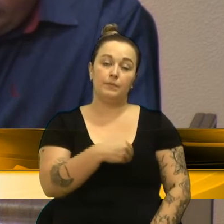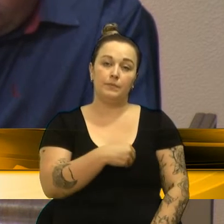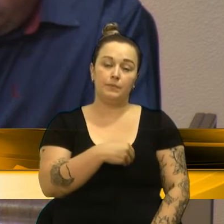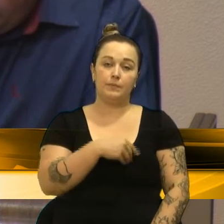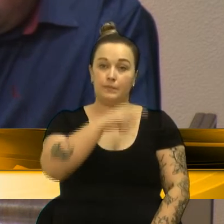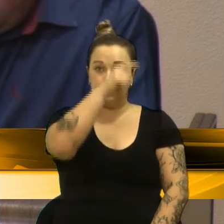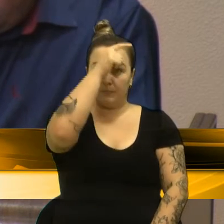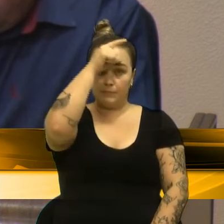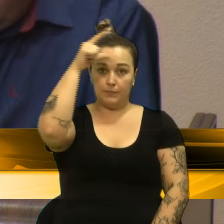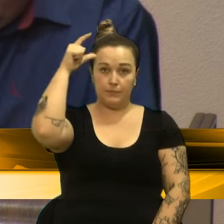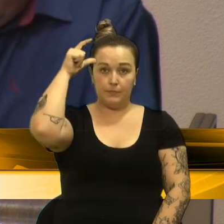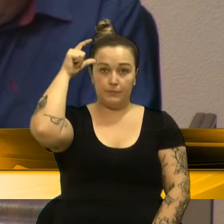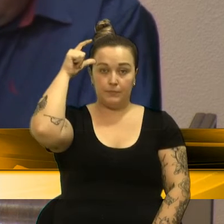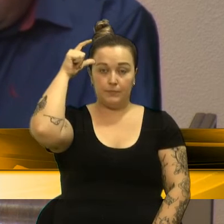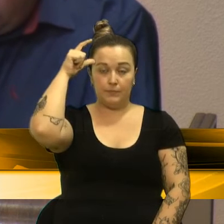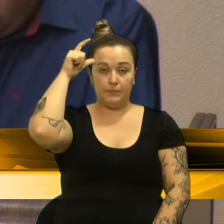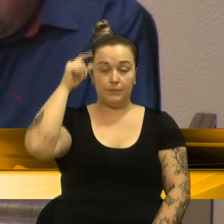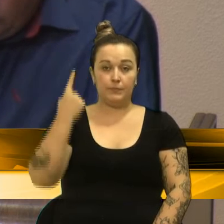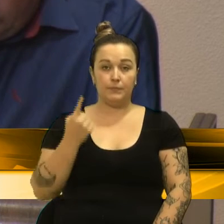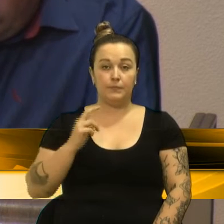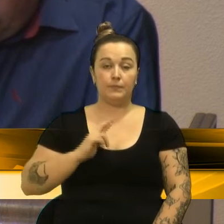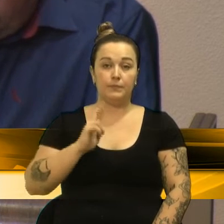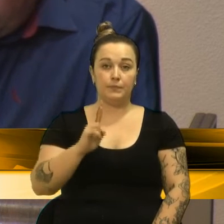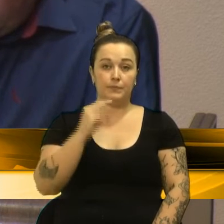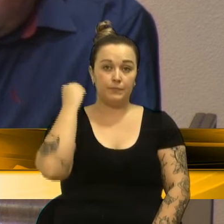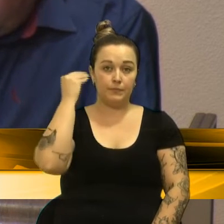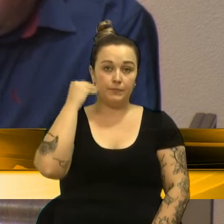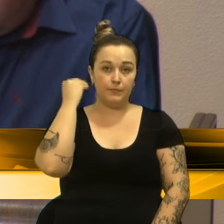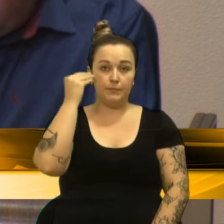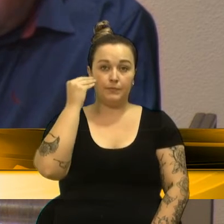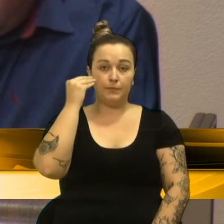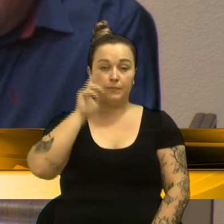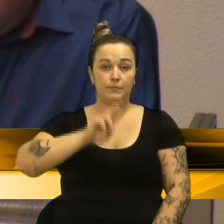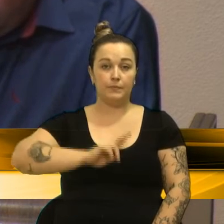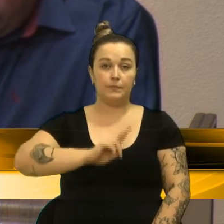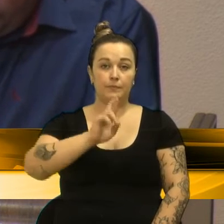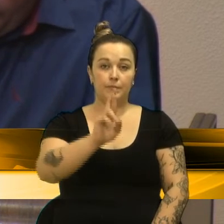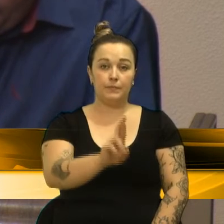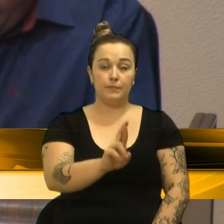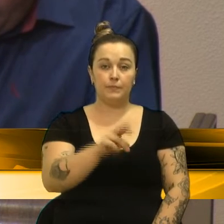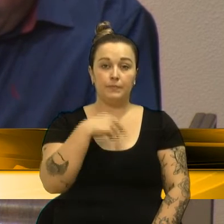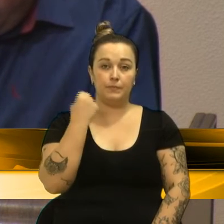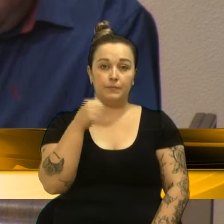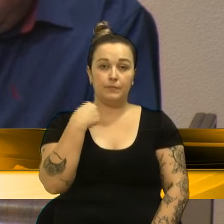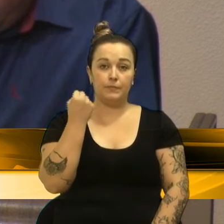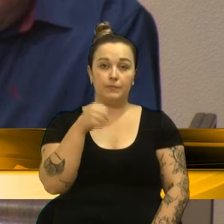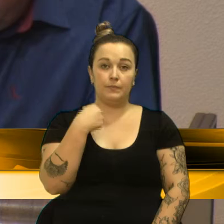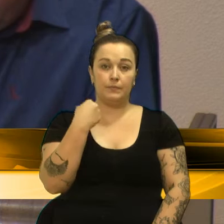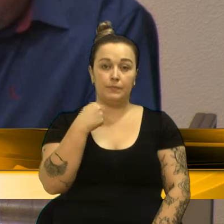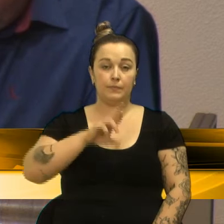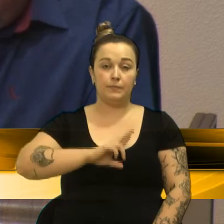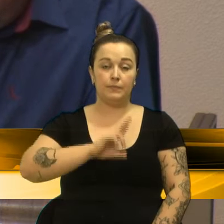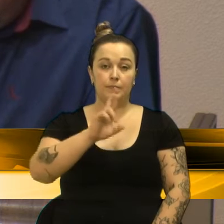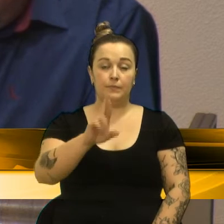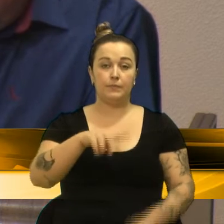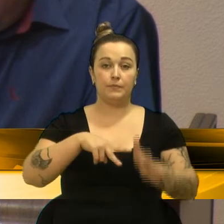Um representante do Conselho Regional de Psicologia. D. Um representante do Conselho Regional de Fisioterapia. E. Um representante do